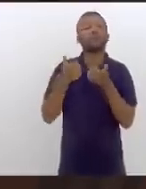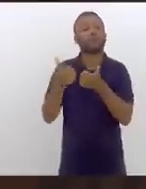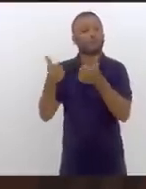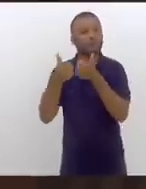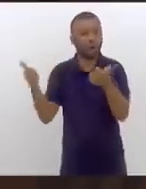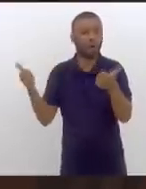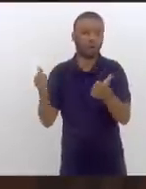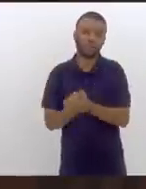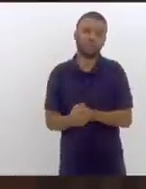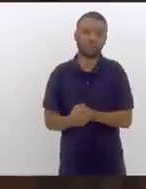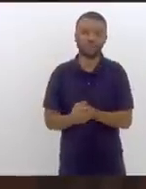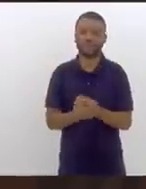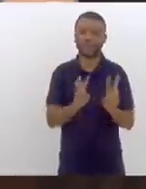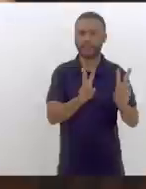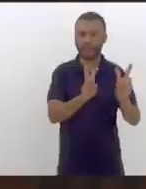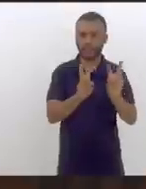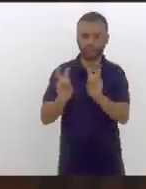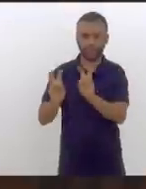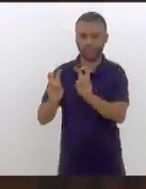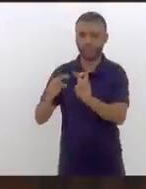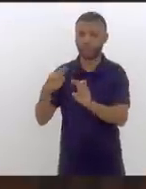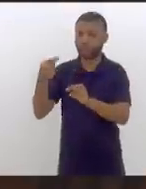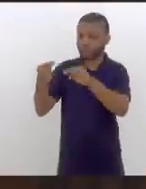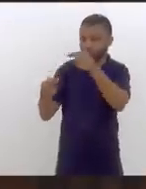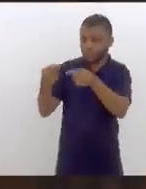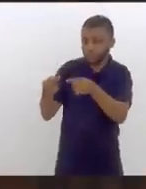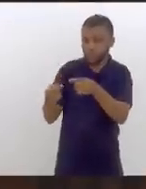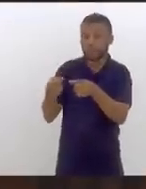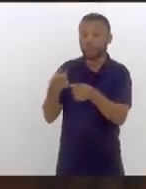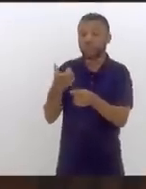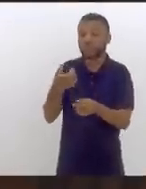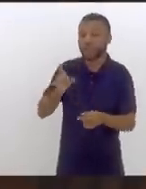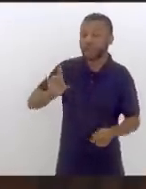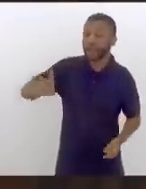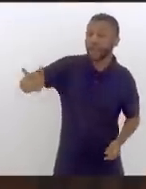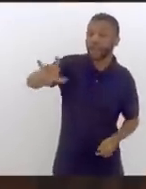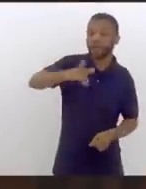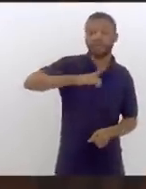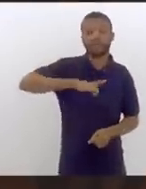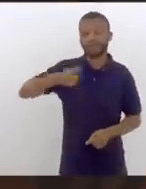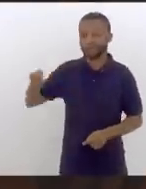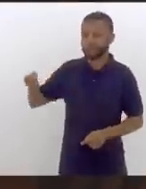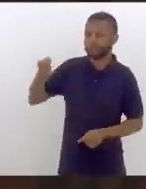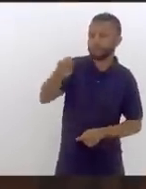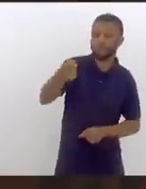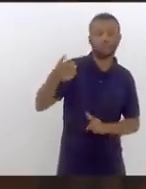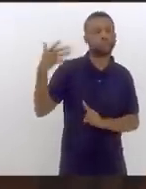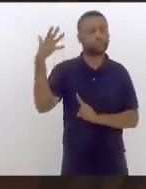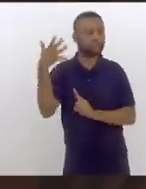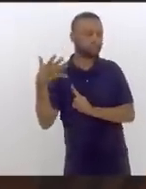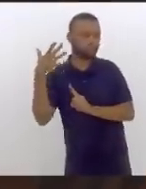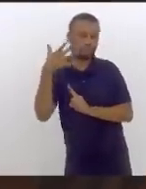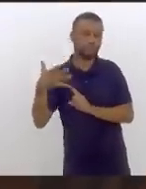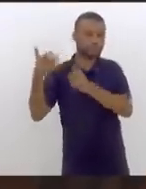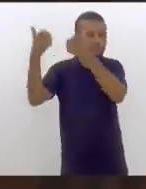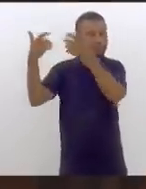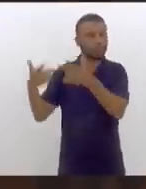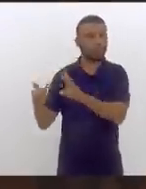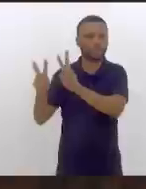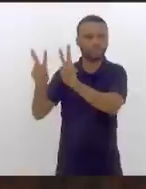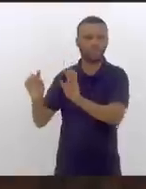vamos estar debatendo aqui aonde nós vamos franquear a palavra cada um que possa tá falando sobre isso e